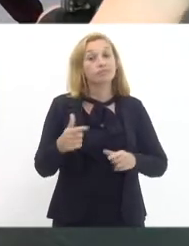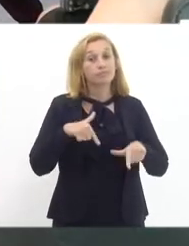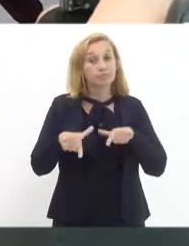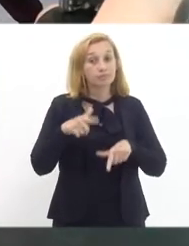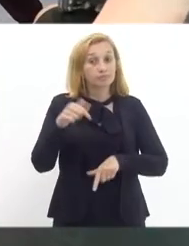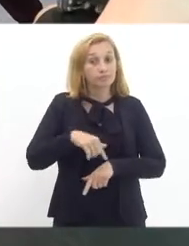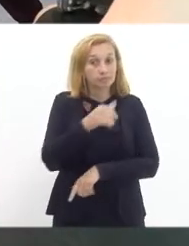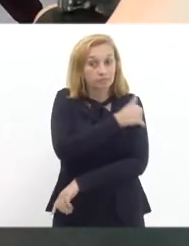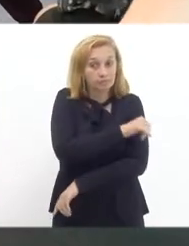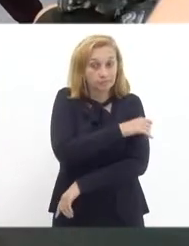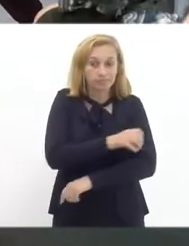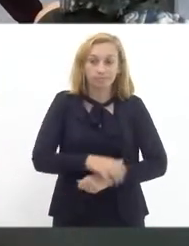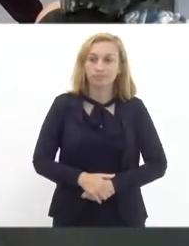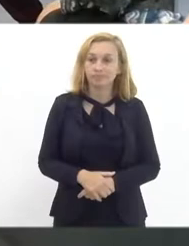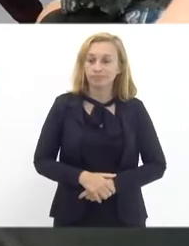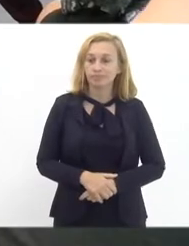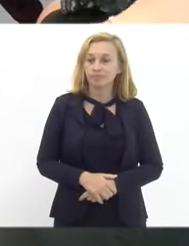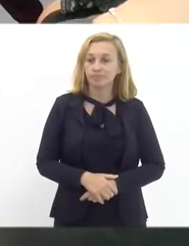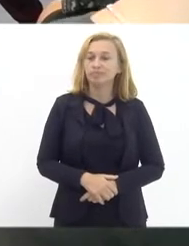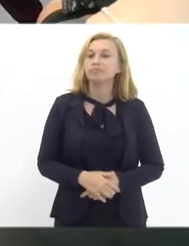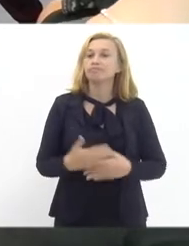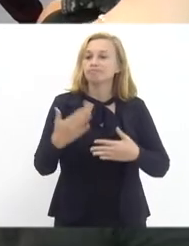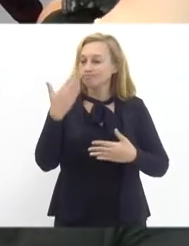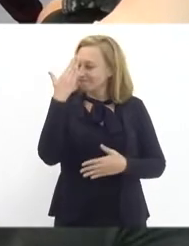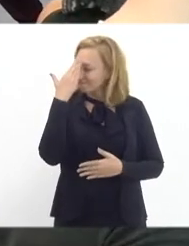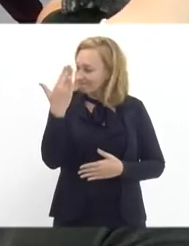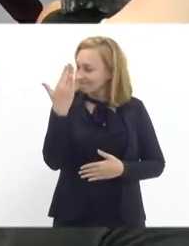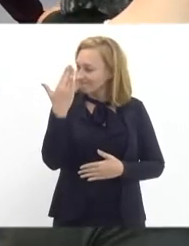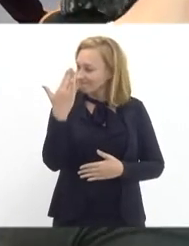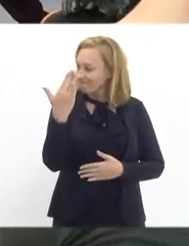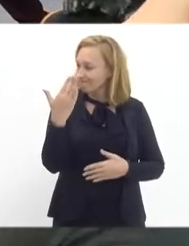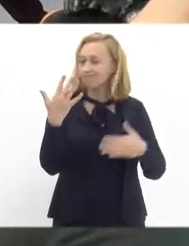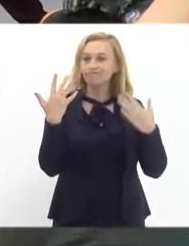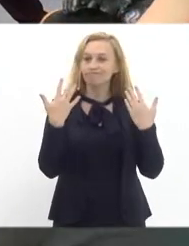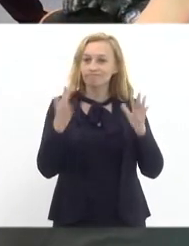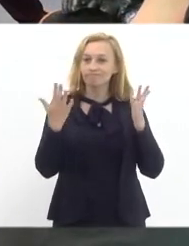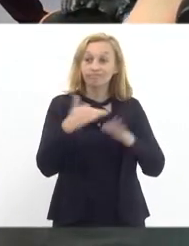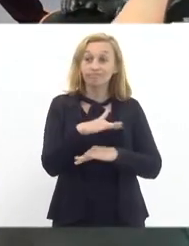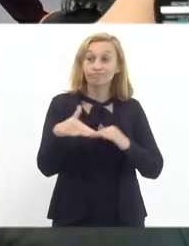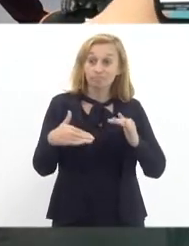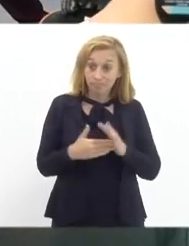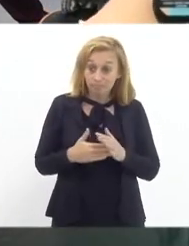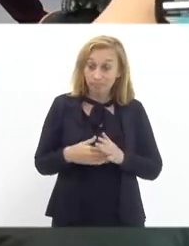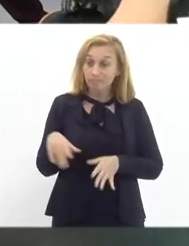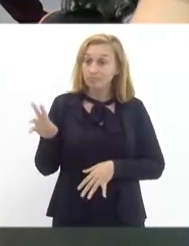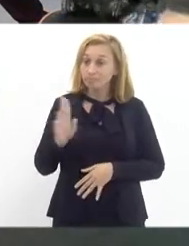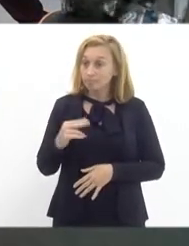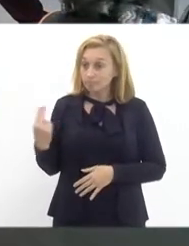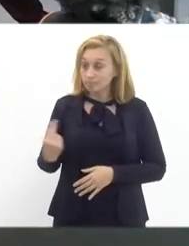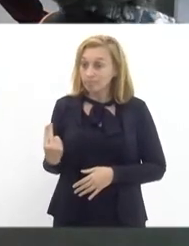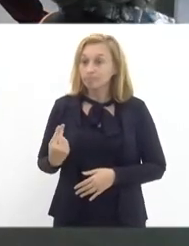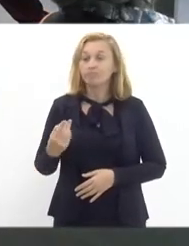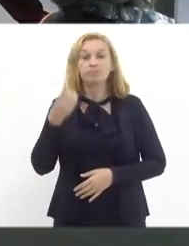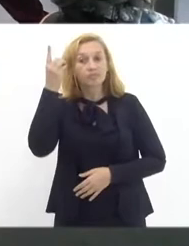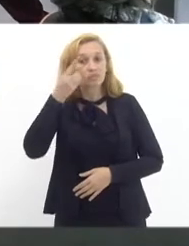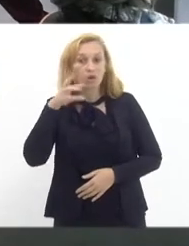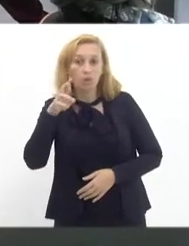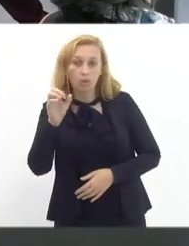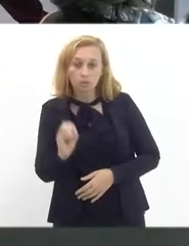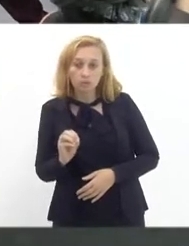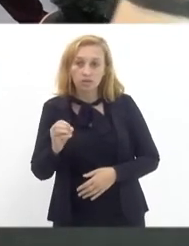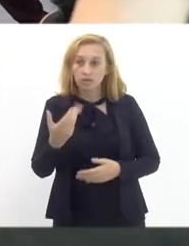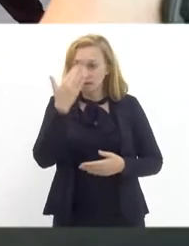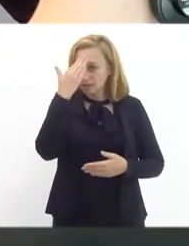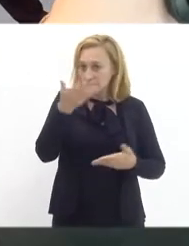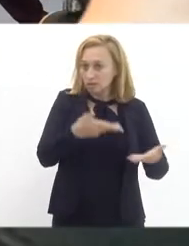Janeiro. Primeiramente, eu gostaria de agradecer, né, saudar toda a mesa, em nome do deputado Ronaldo Anchieta, agradecer o